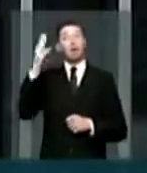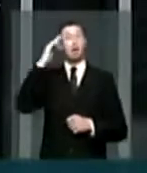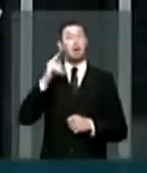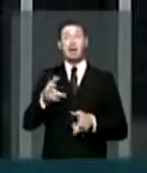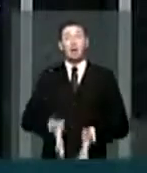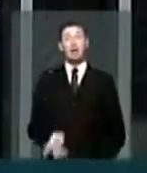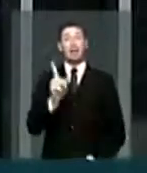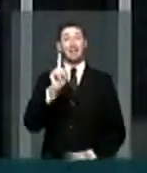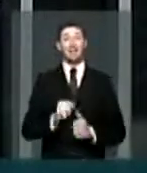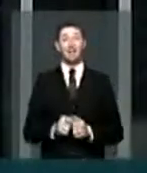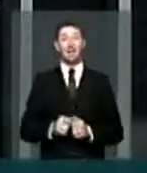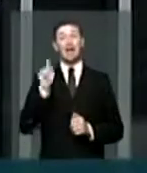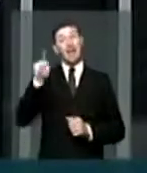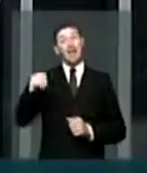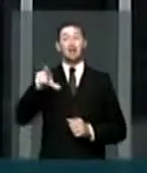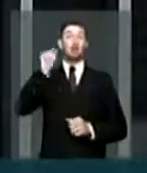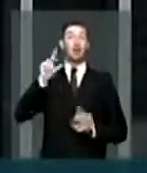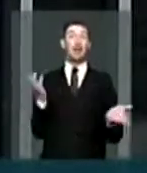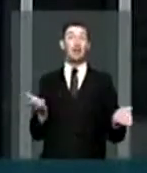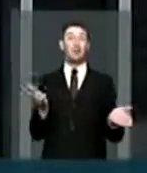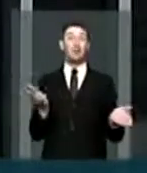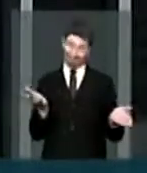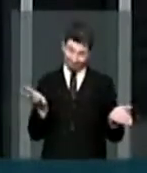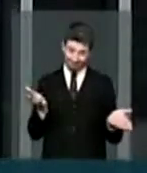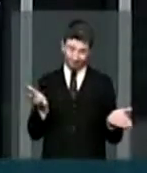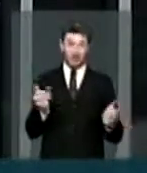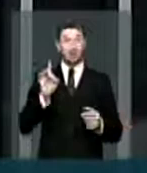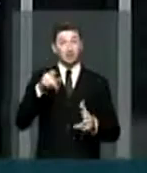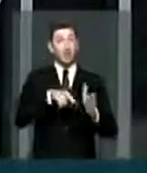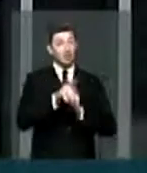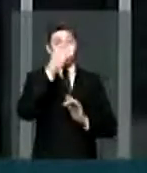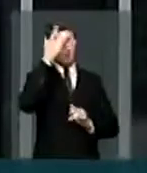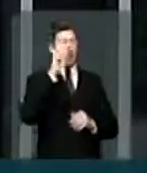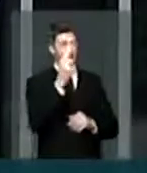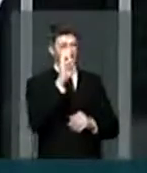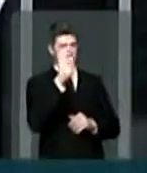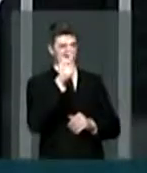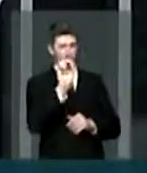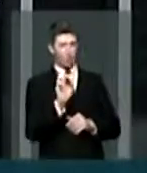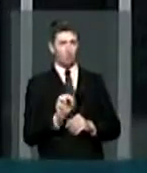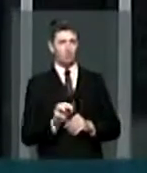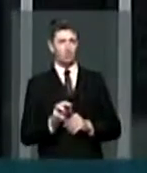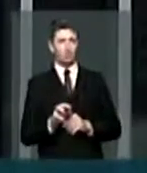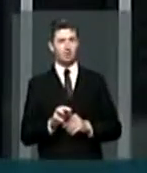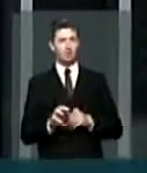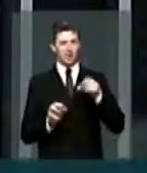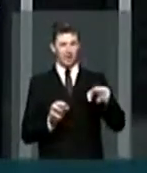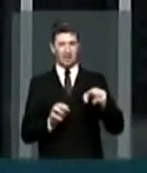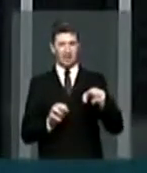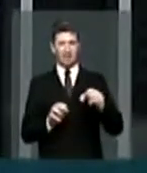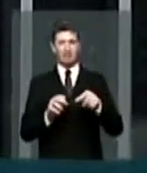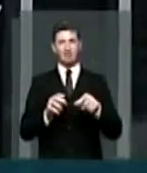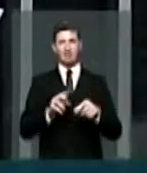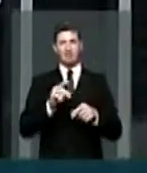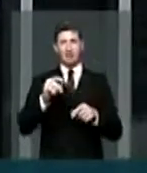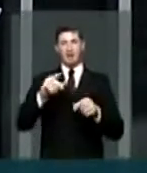nasceram homossexuais. É só perguntar para uma família de heterossexuais, tendo filhos heterossexuais, se eles deixariam seus